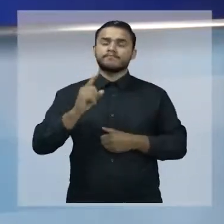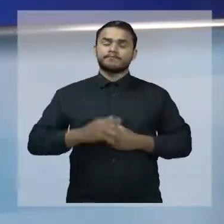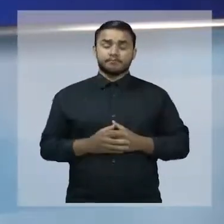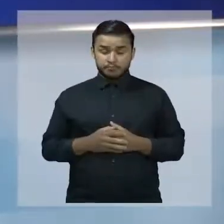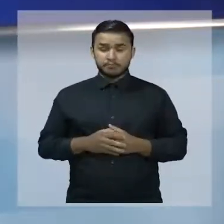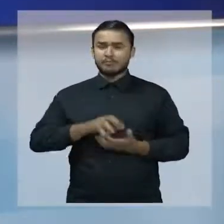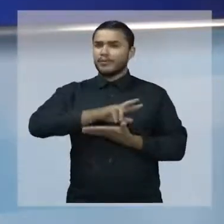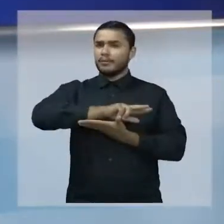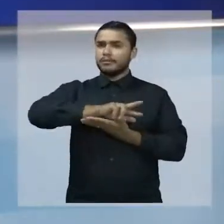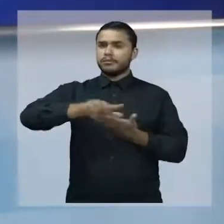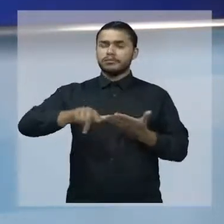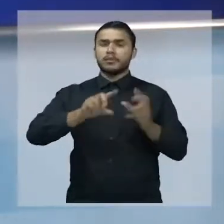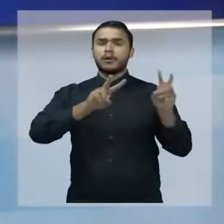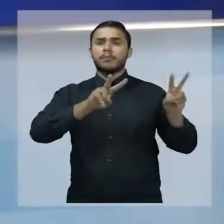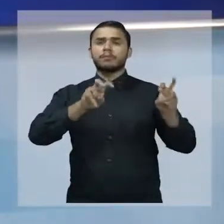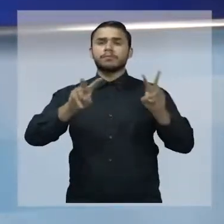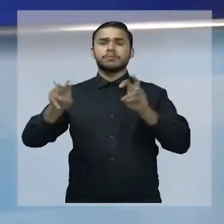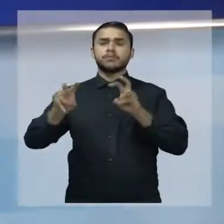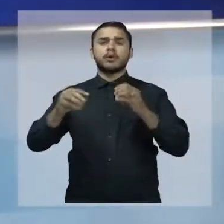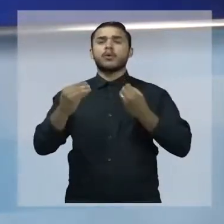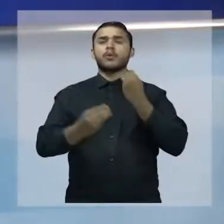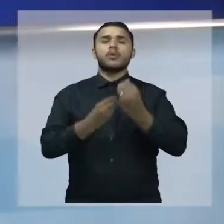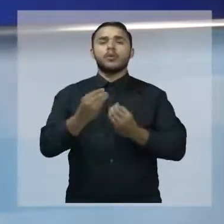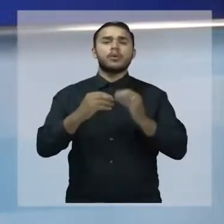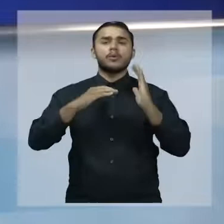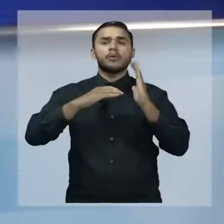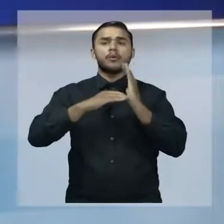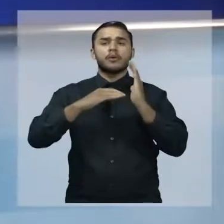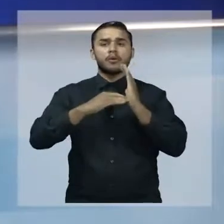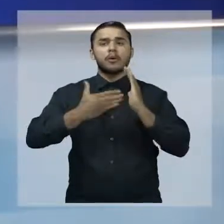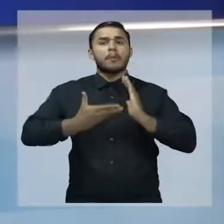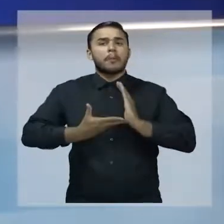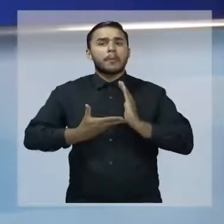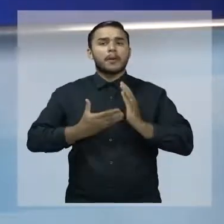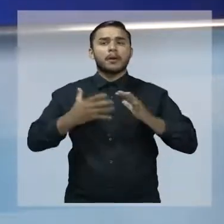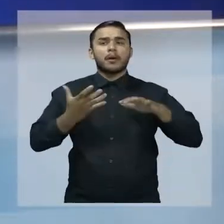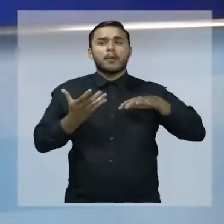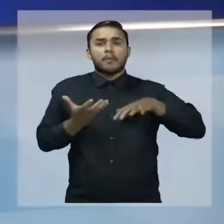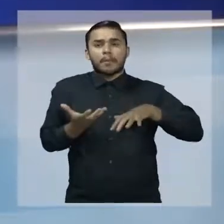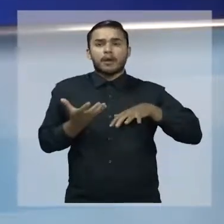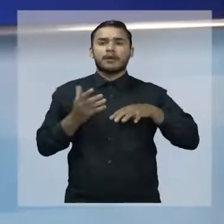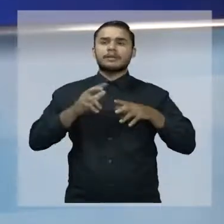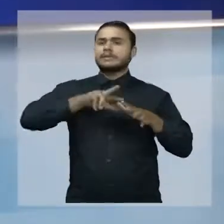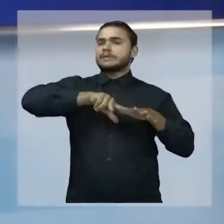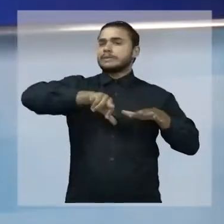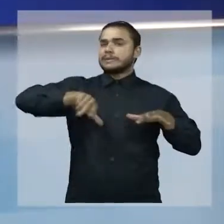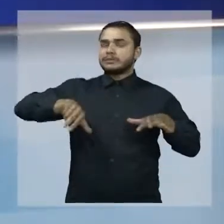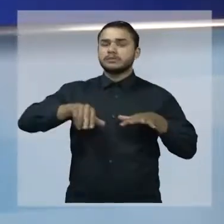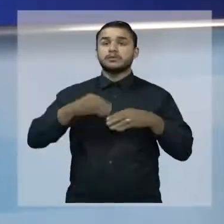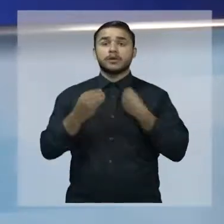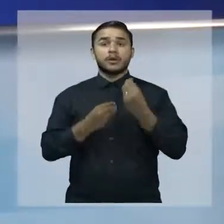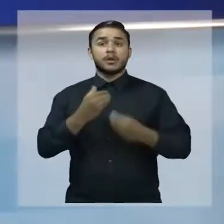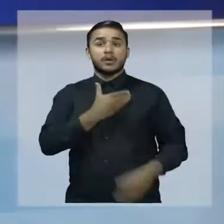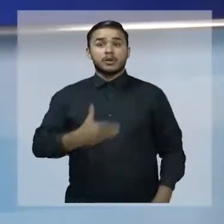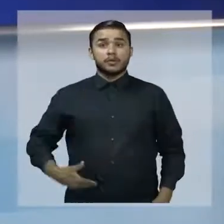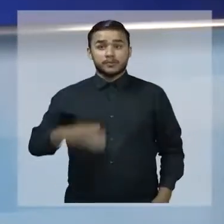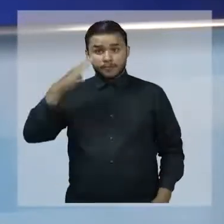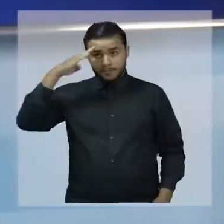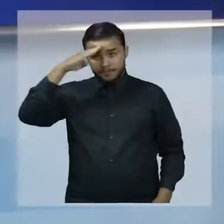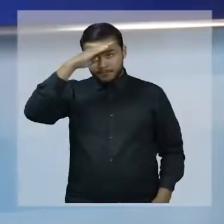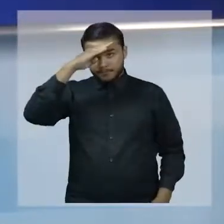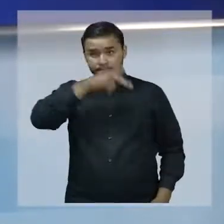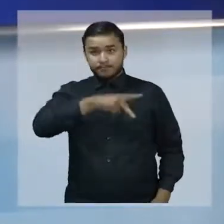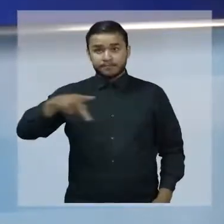os vários aspectos nesse instante do Congresso Nacional diante do governo do presidente Bolsonaro que estamos iniciando mais uma edição do